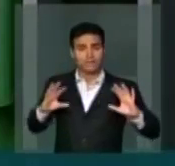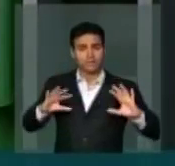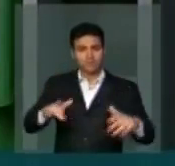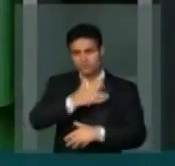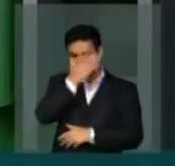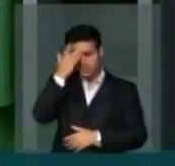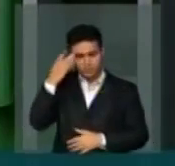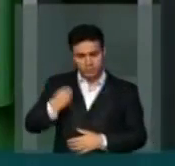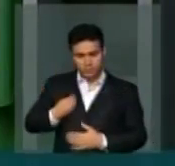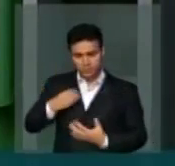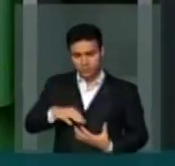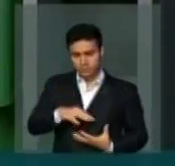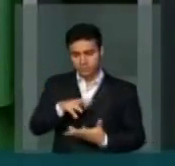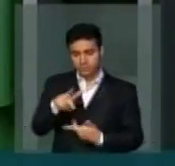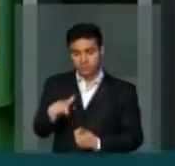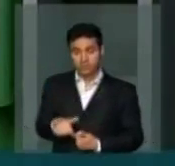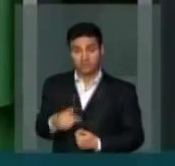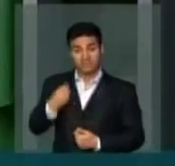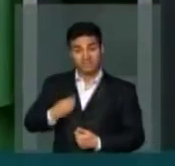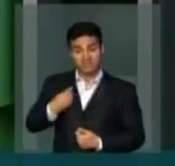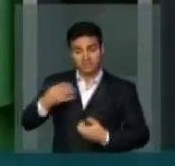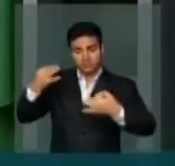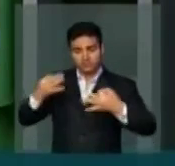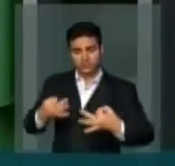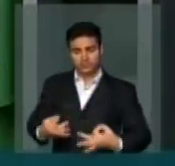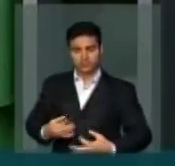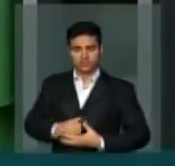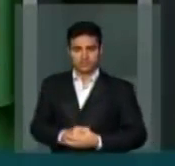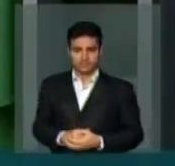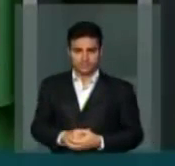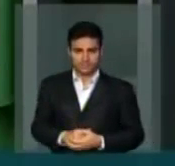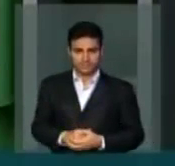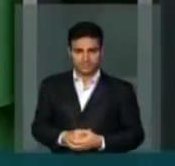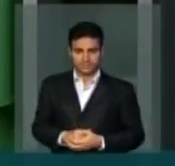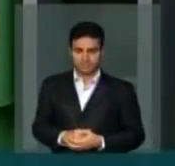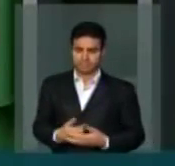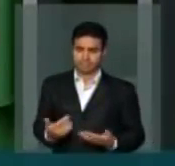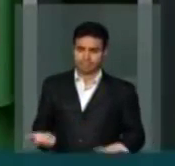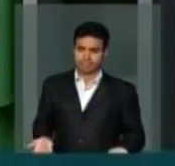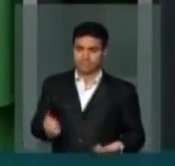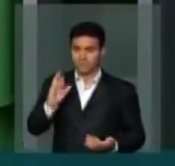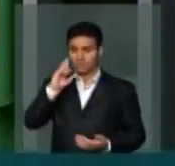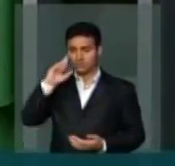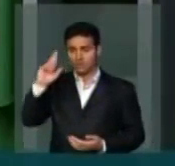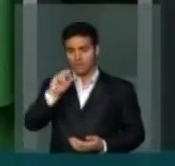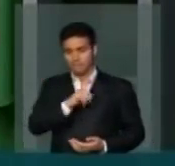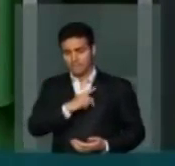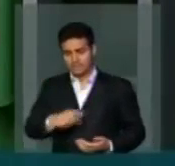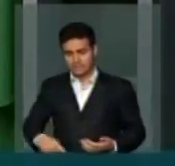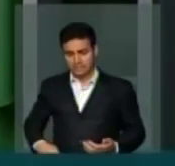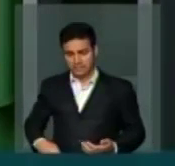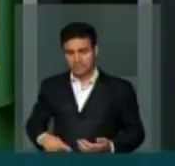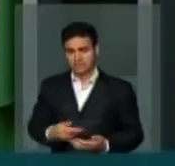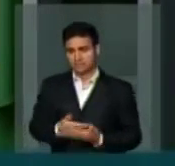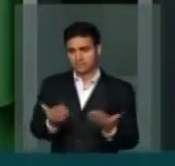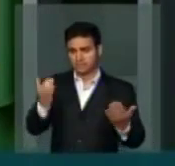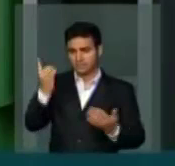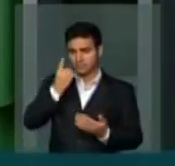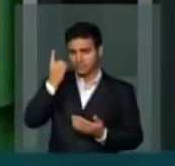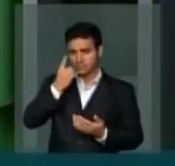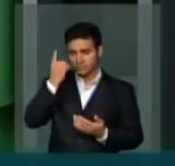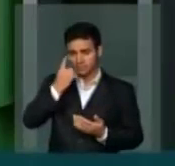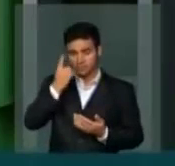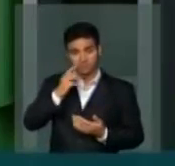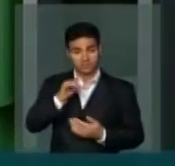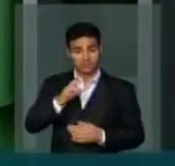habitantes da Terra condições dignas de existência? Qual o sentido, senhora presidenta, senhoras e senhores deputados, de